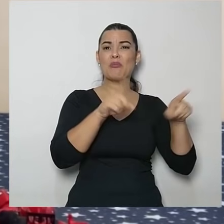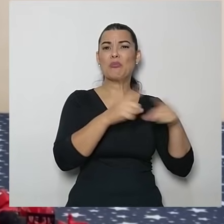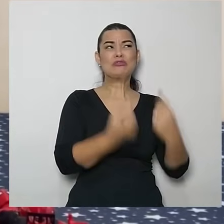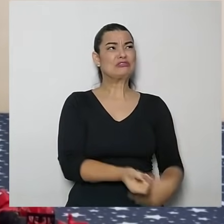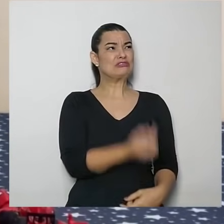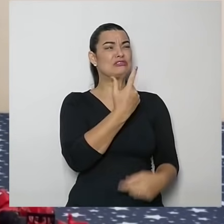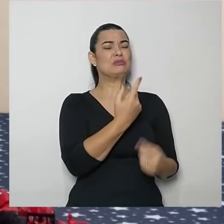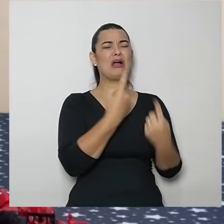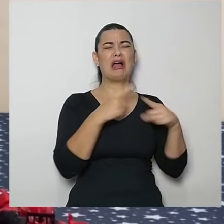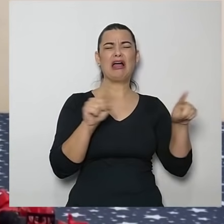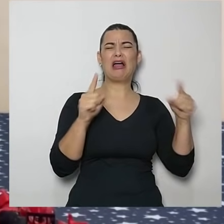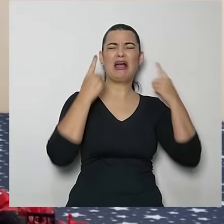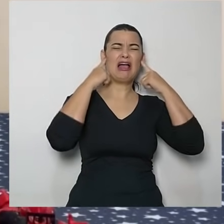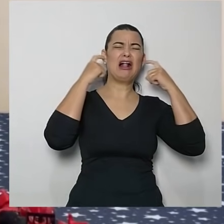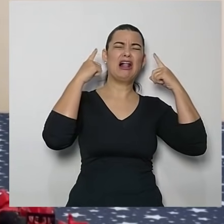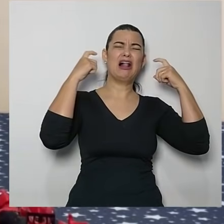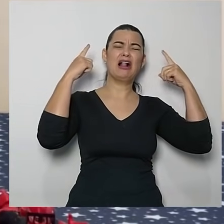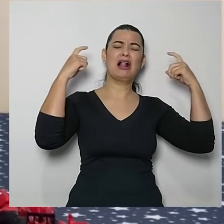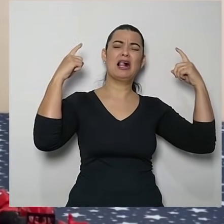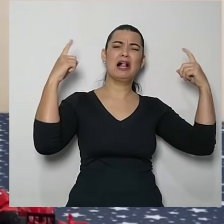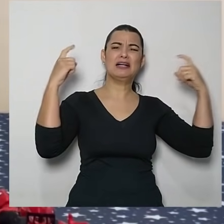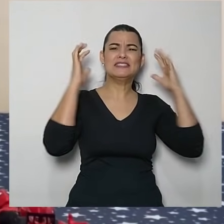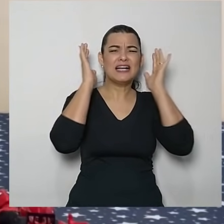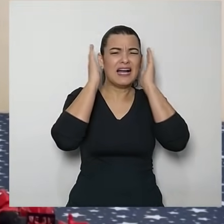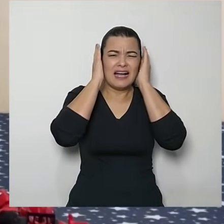estranha muito alto.